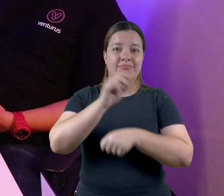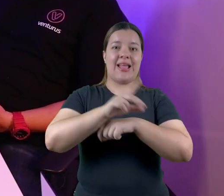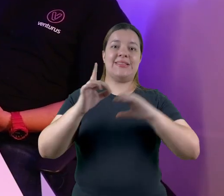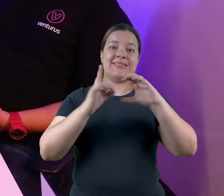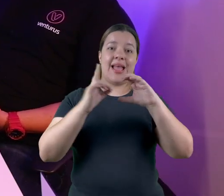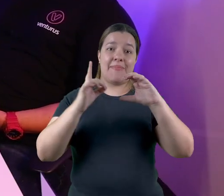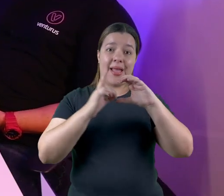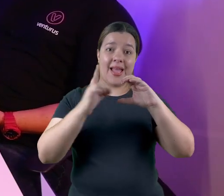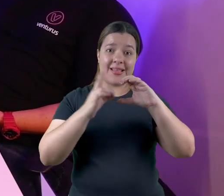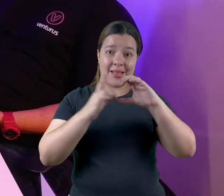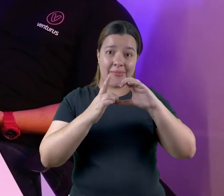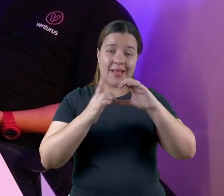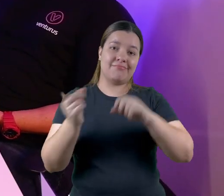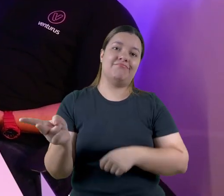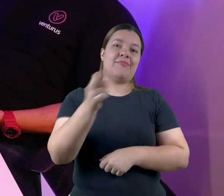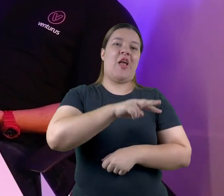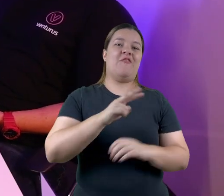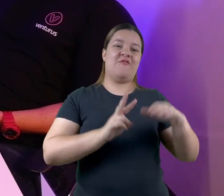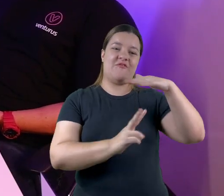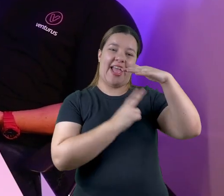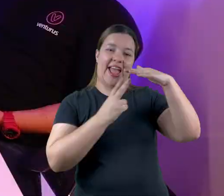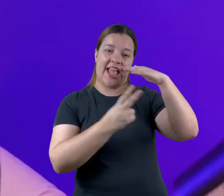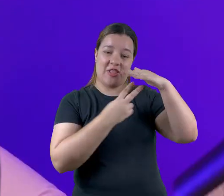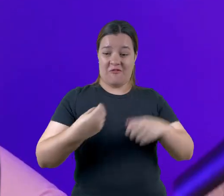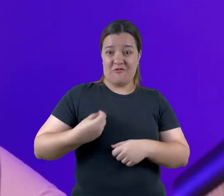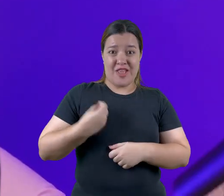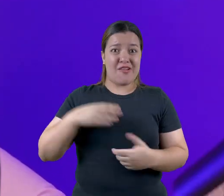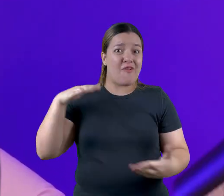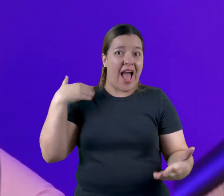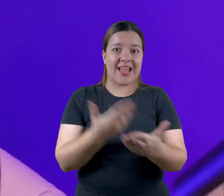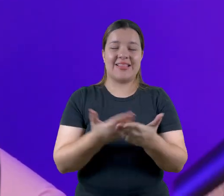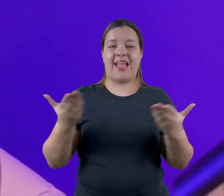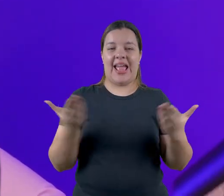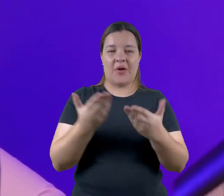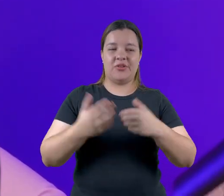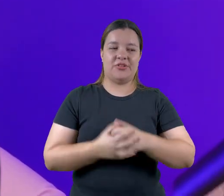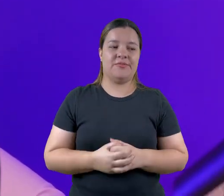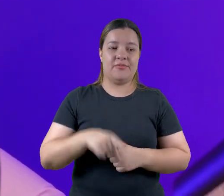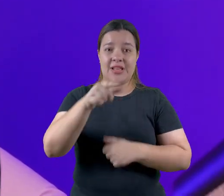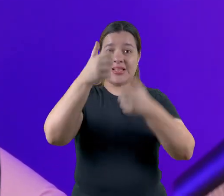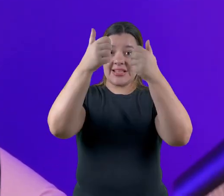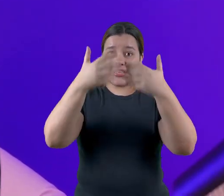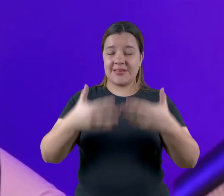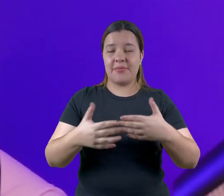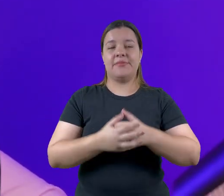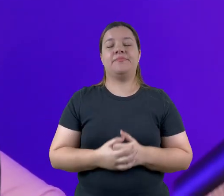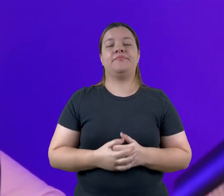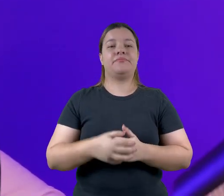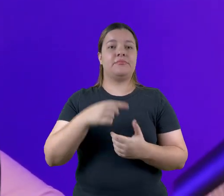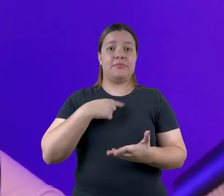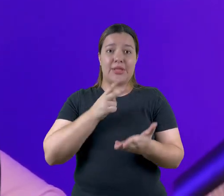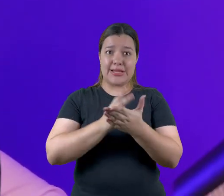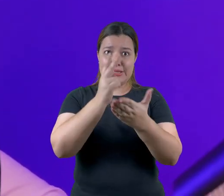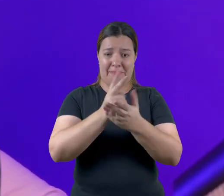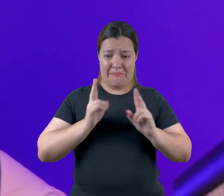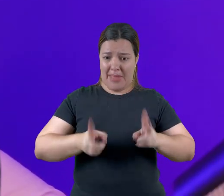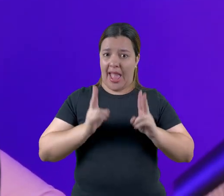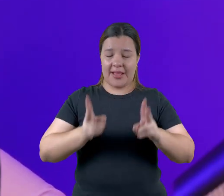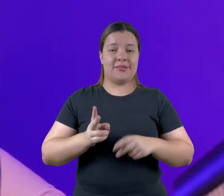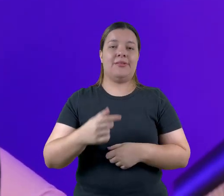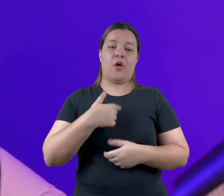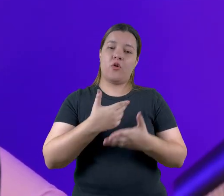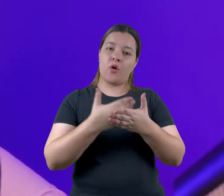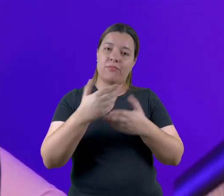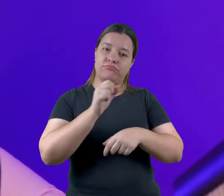CPqD CPqD venturos E aí é onde eu estou hoje né como você falou no começo mas sempre mudando